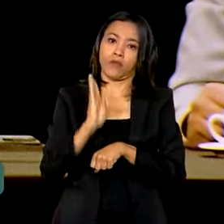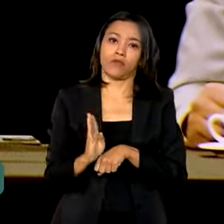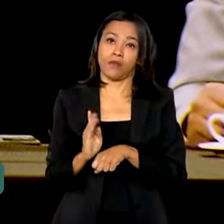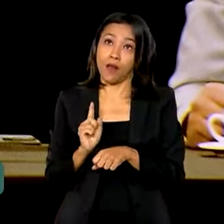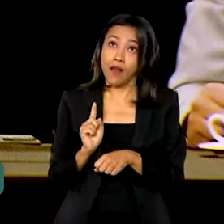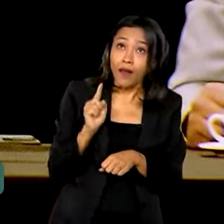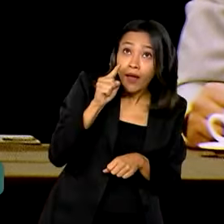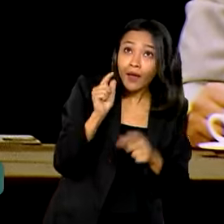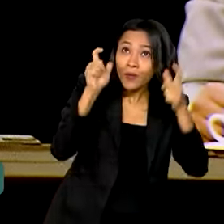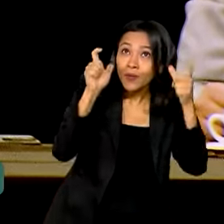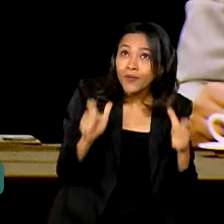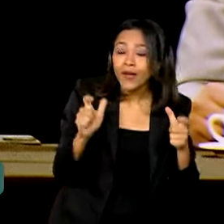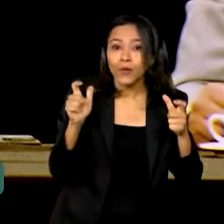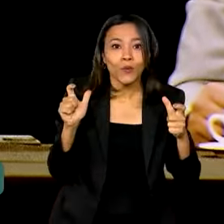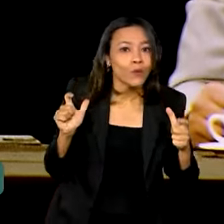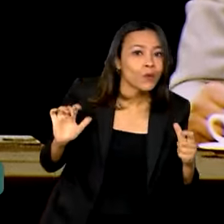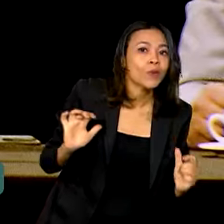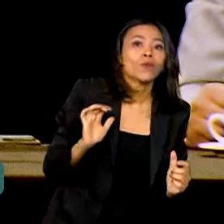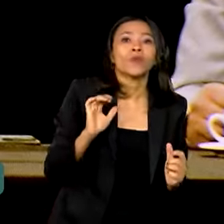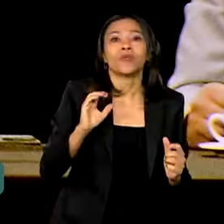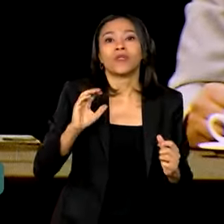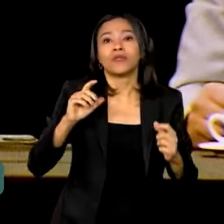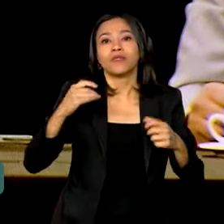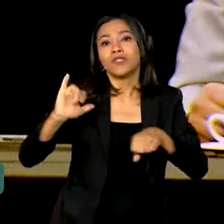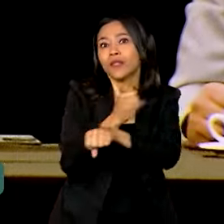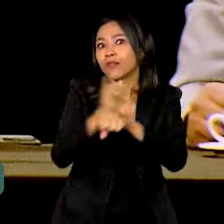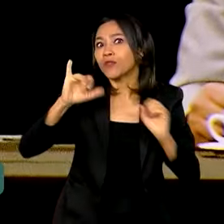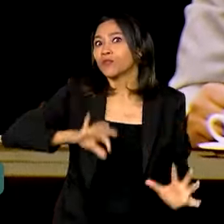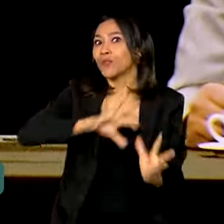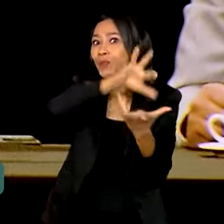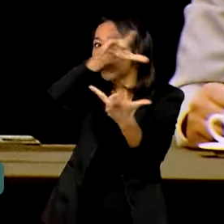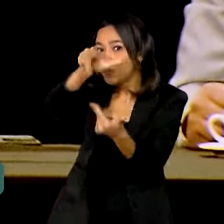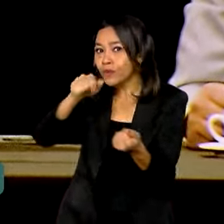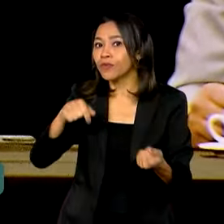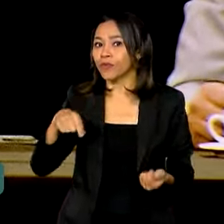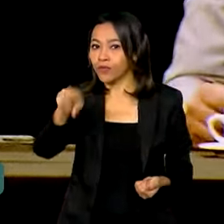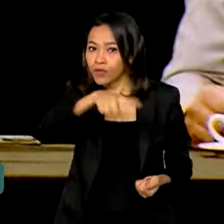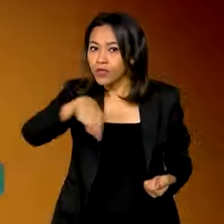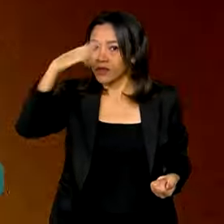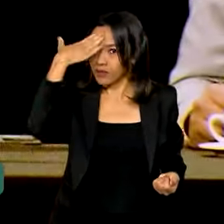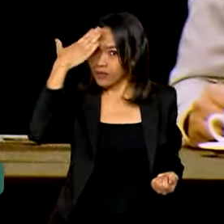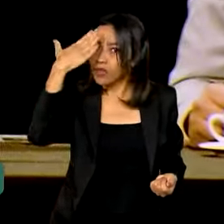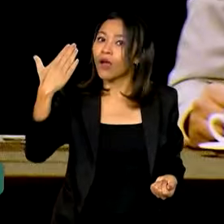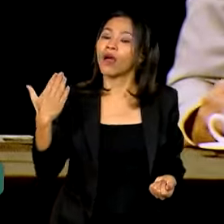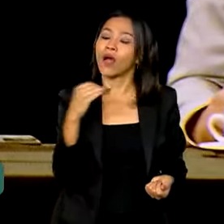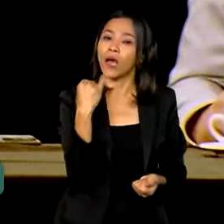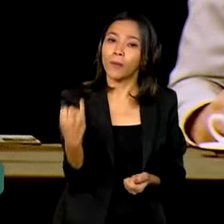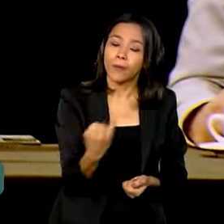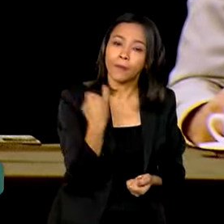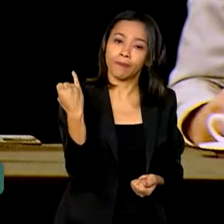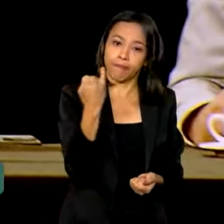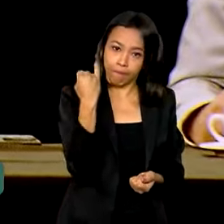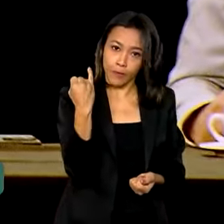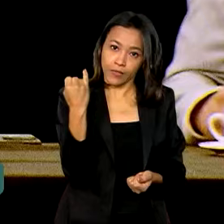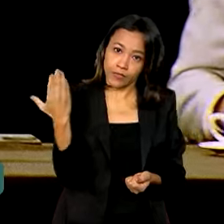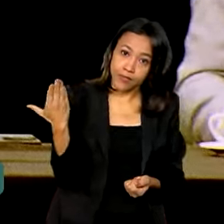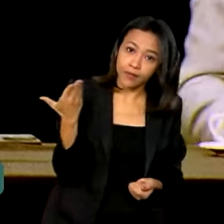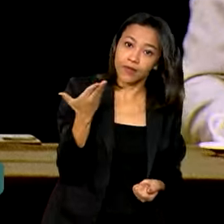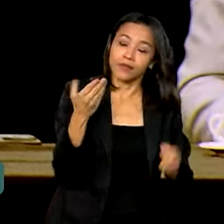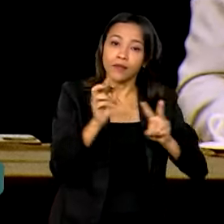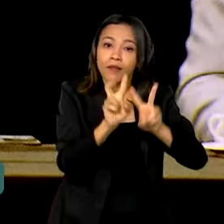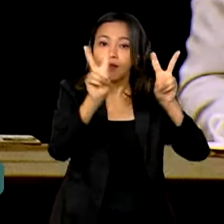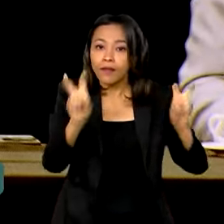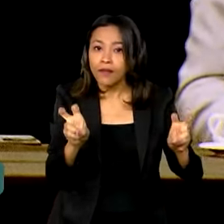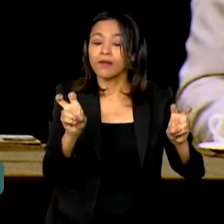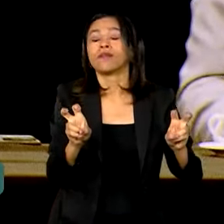com uma importância estratégica para o mundo, porque é, e a gente está vendo a importância desse tema cada